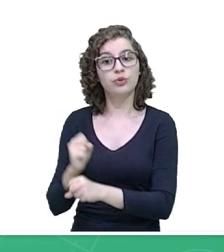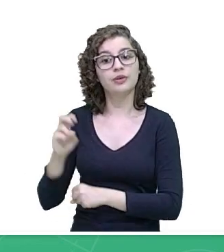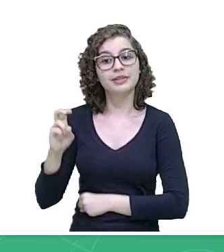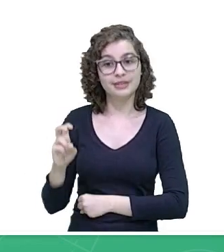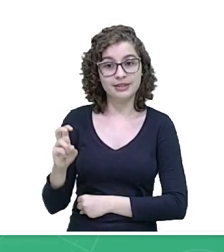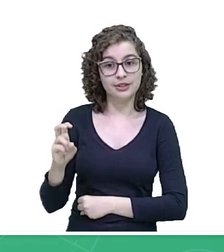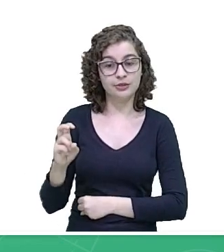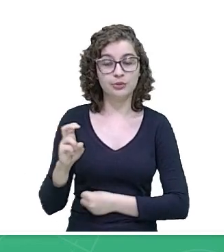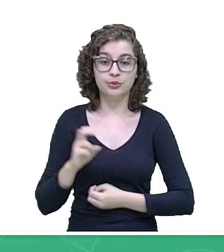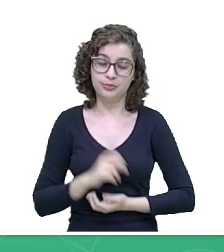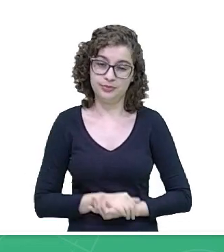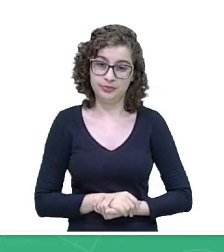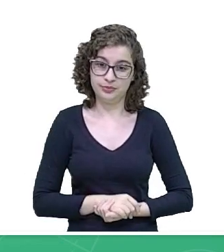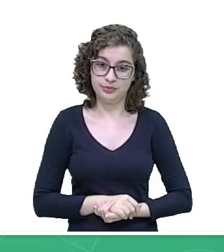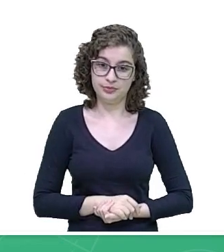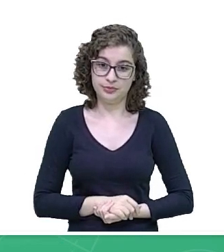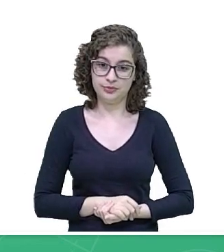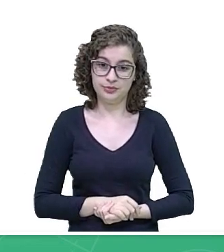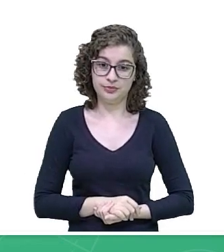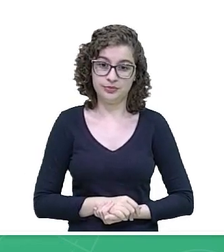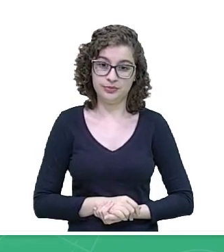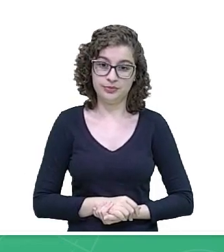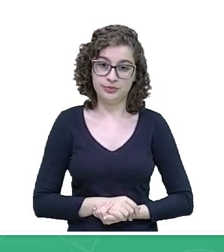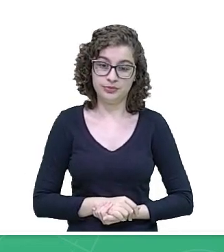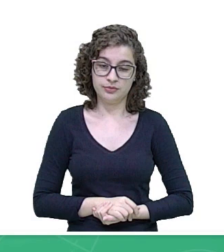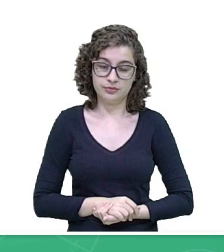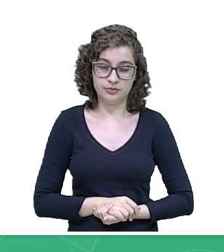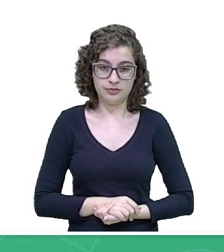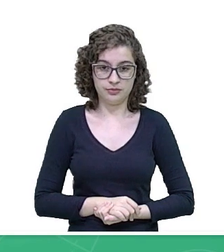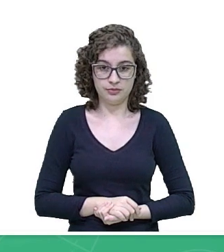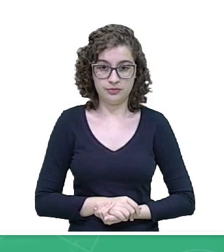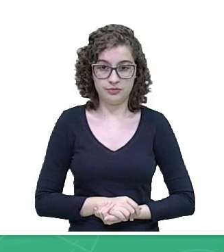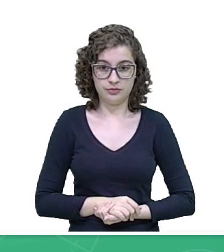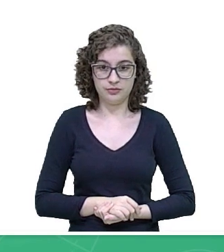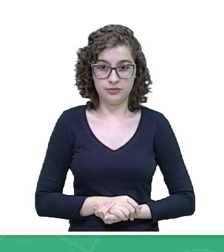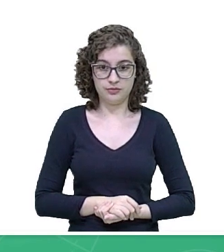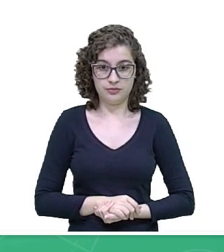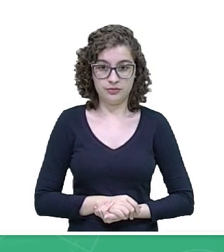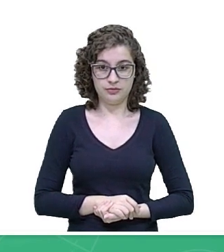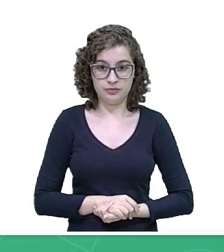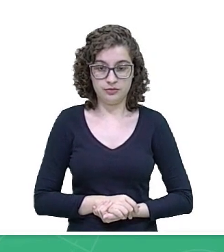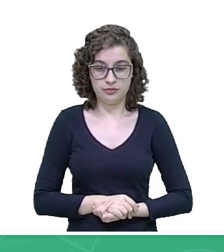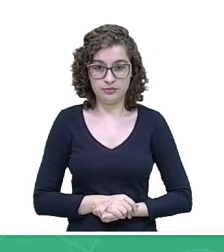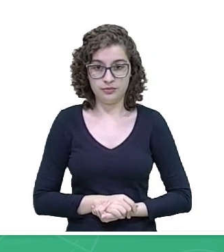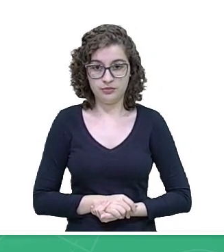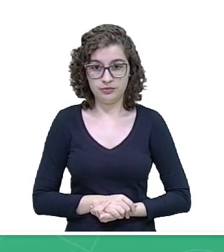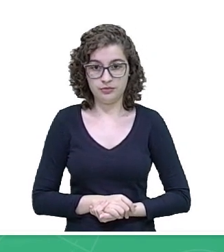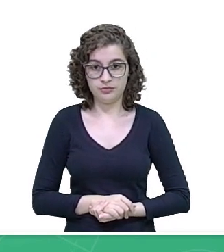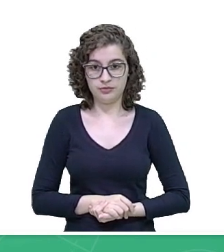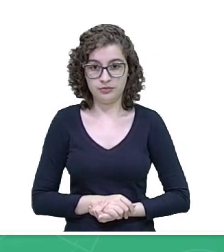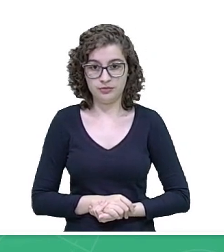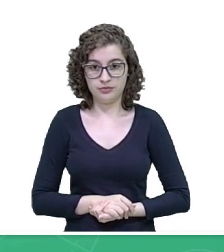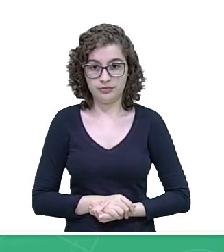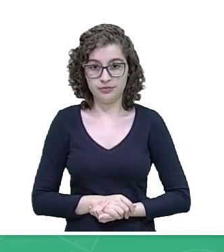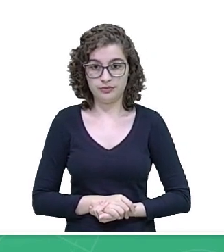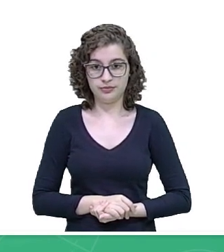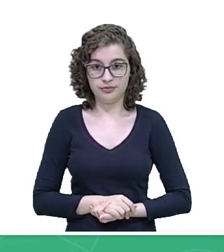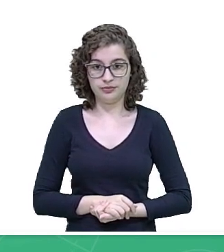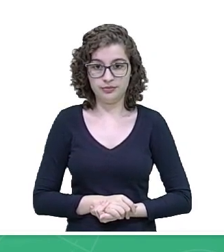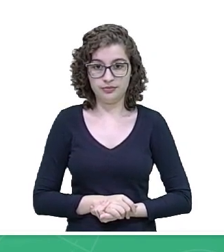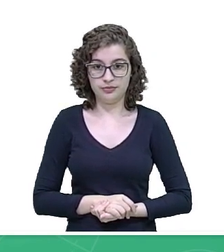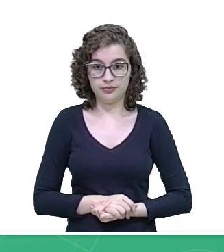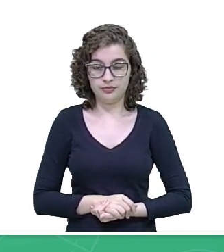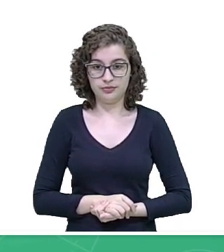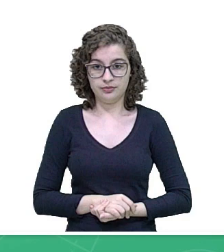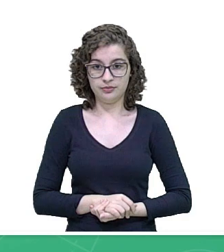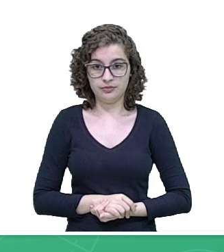dar 5. Ok? 5 aqui, o finalzinho. Vamos arrumar aqui, né?